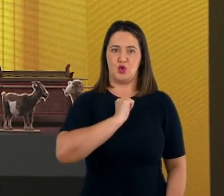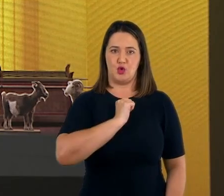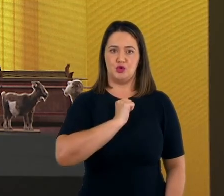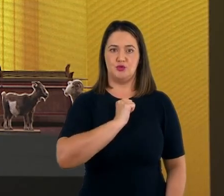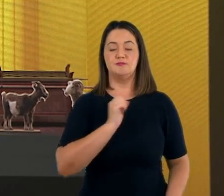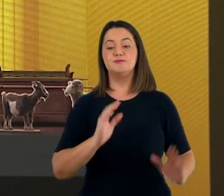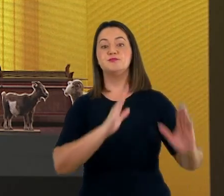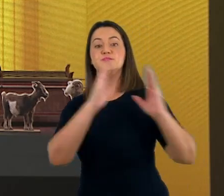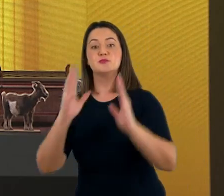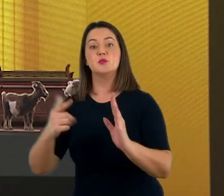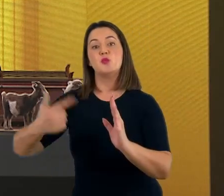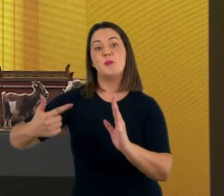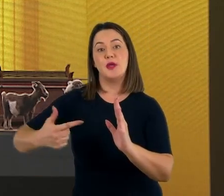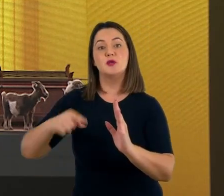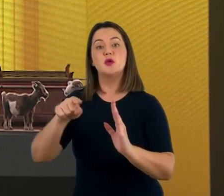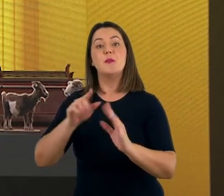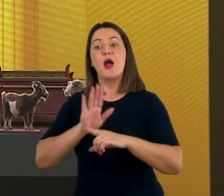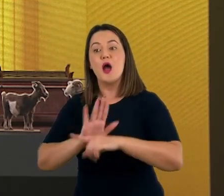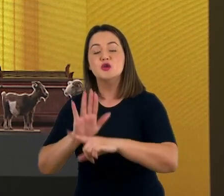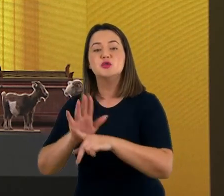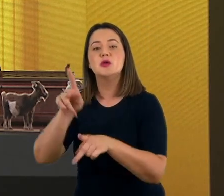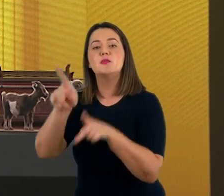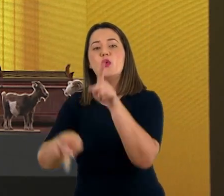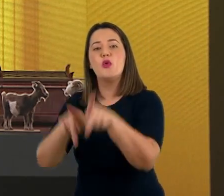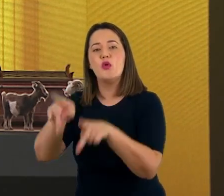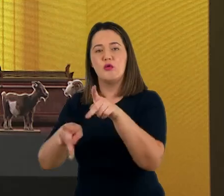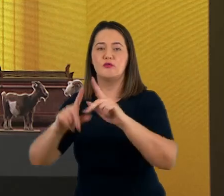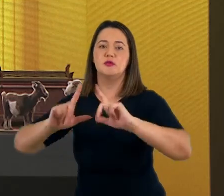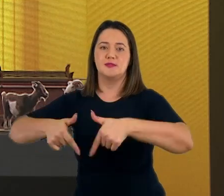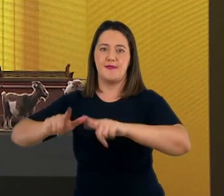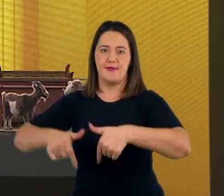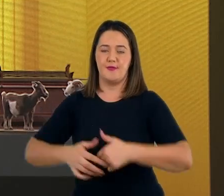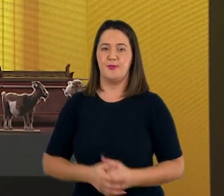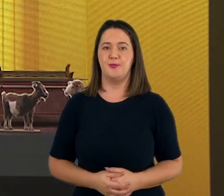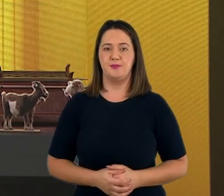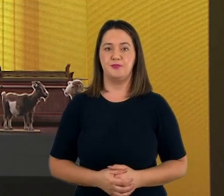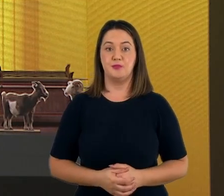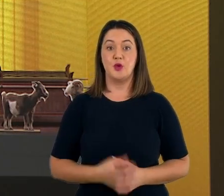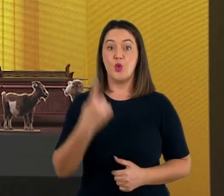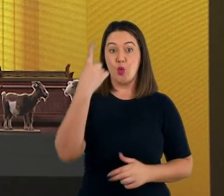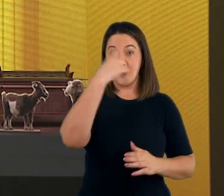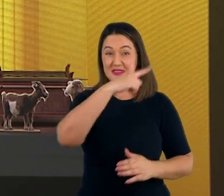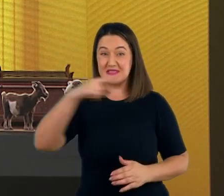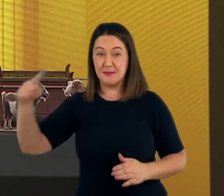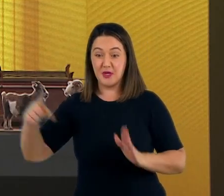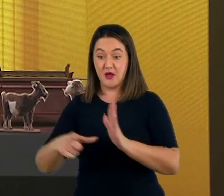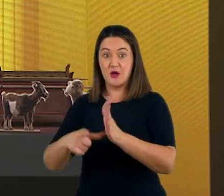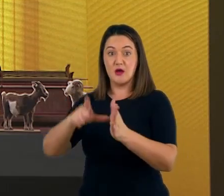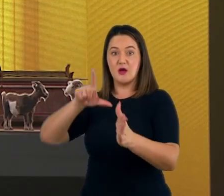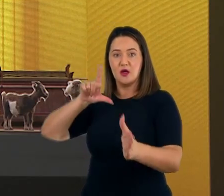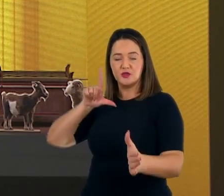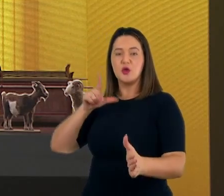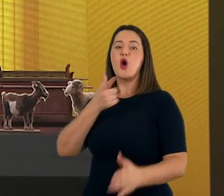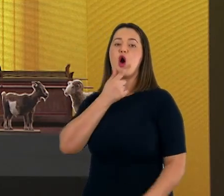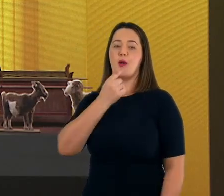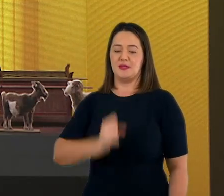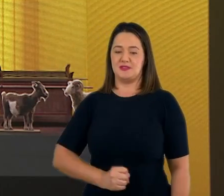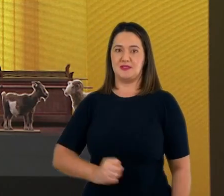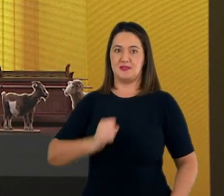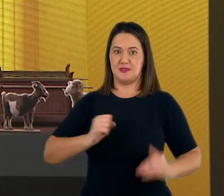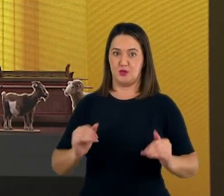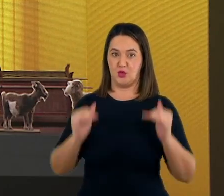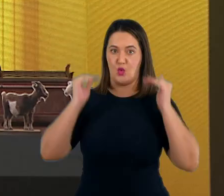sacerdote ou do sacerdócio, o outro em favor da nação de Israel. Uma semana antes dessa data, o